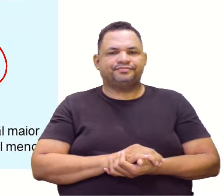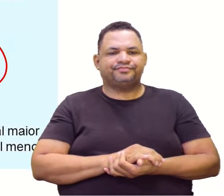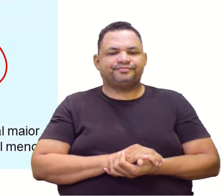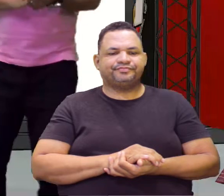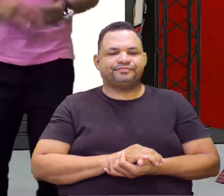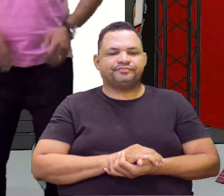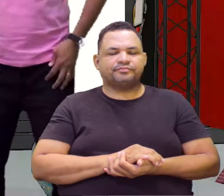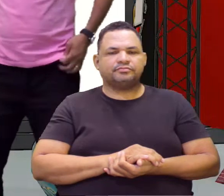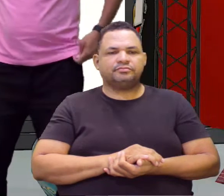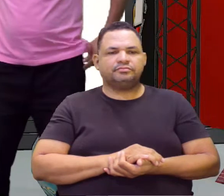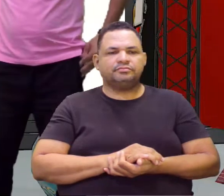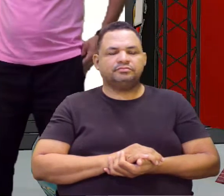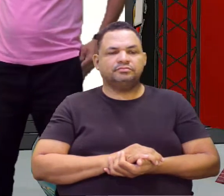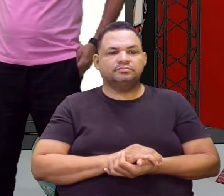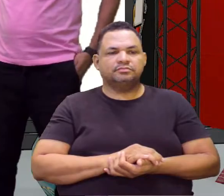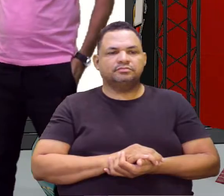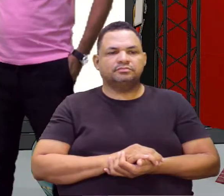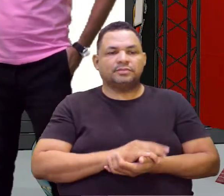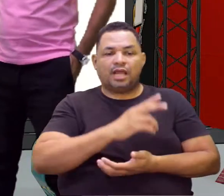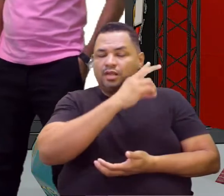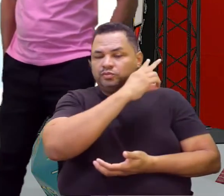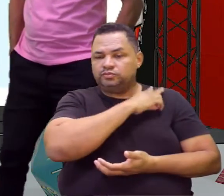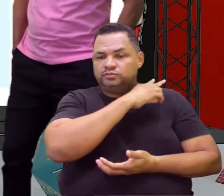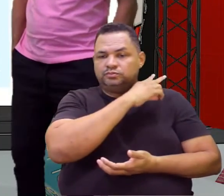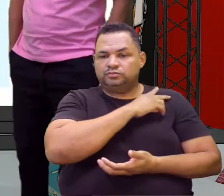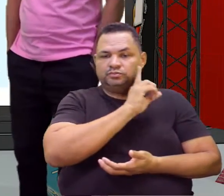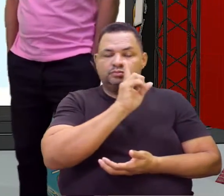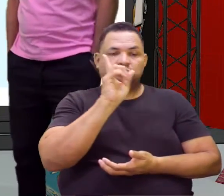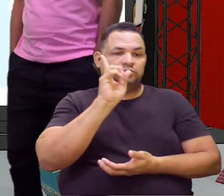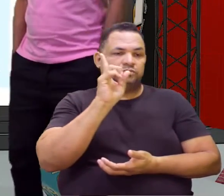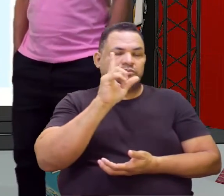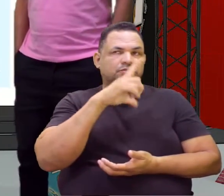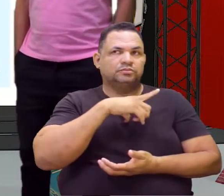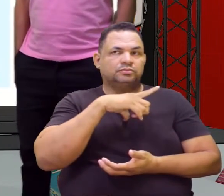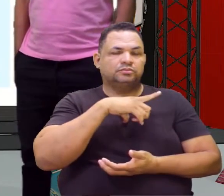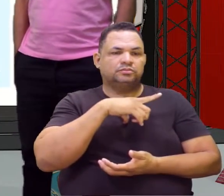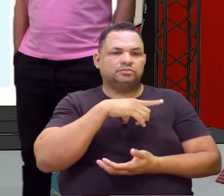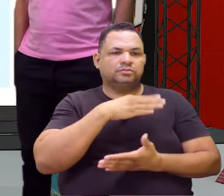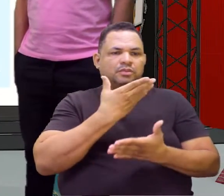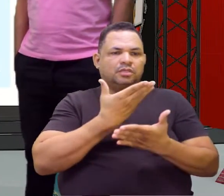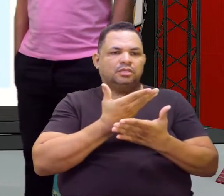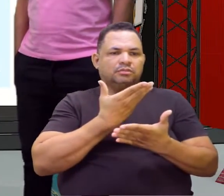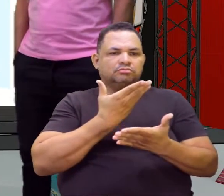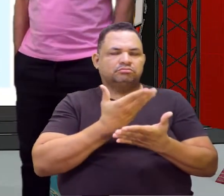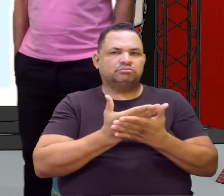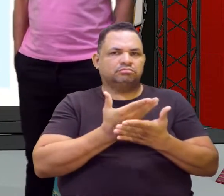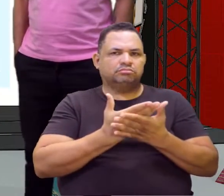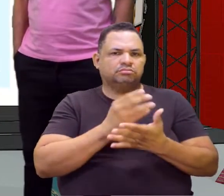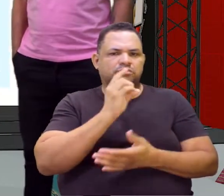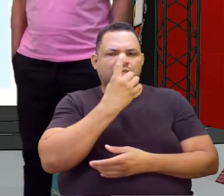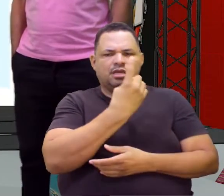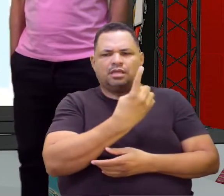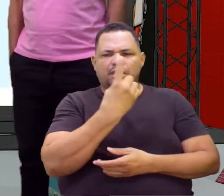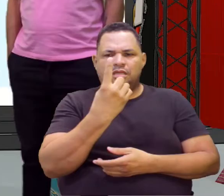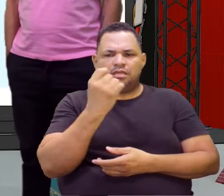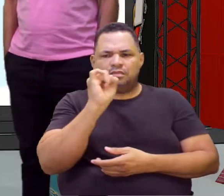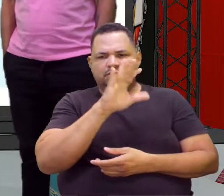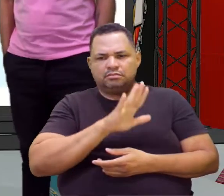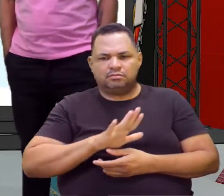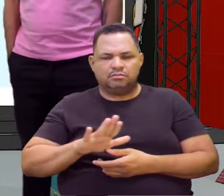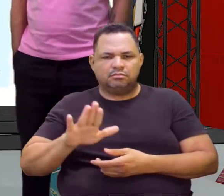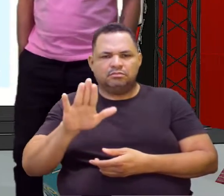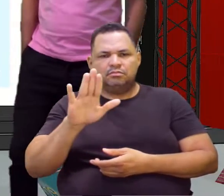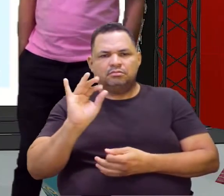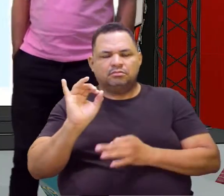olho. Ó, lá no segundo ano, a gente tem aulas, praticamente quase uma aula para cada figura, né? Especificamente. Na verdade, a